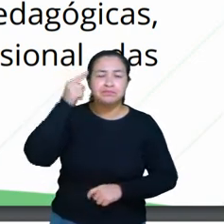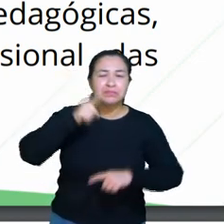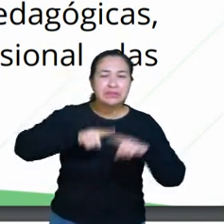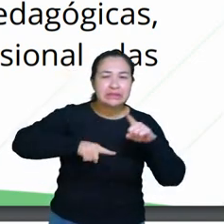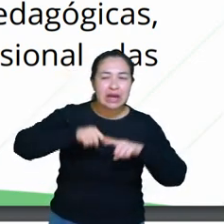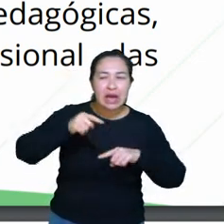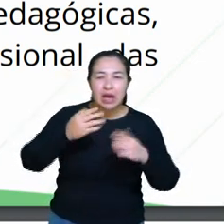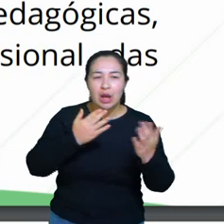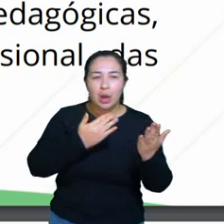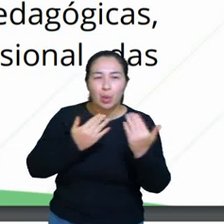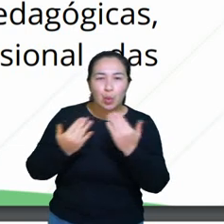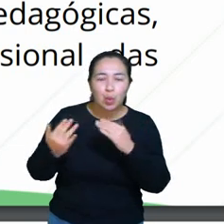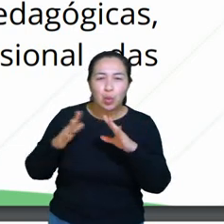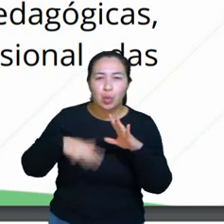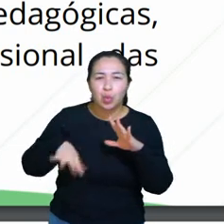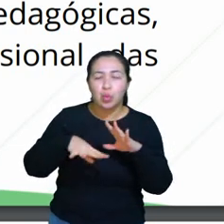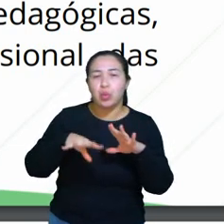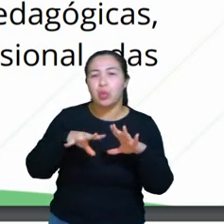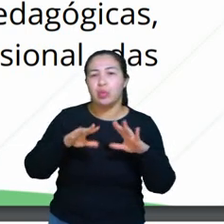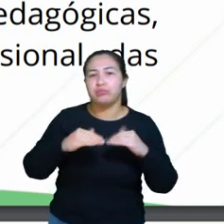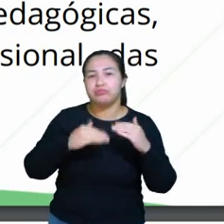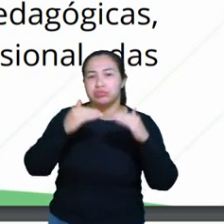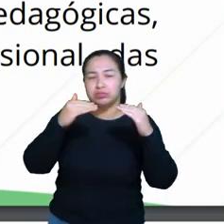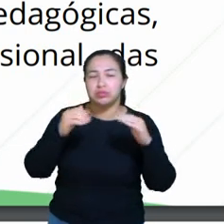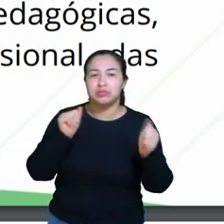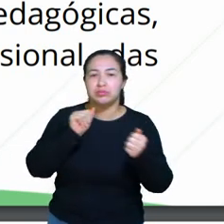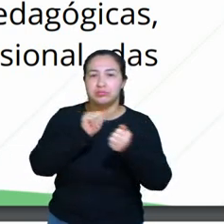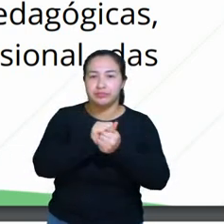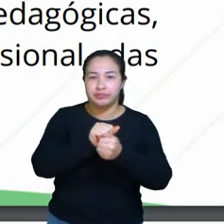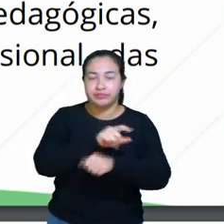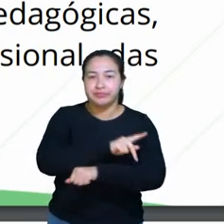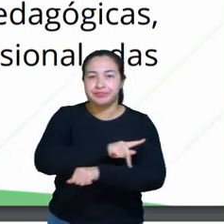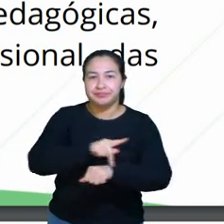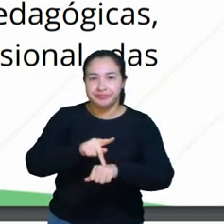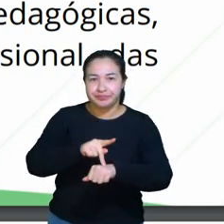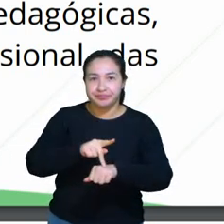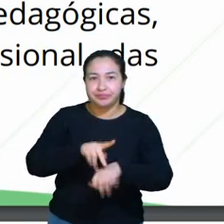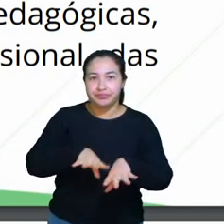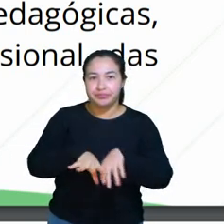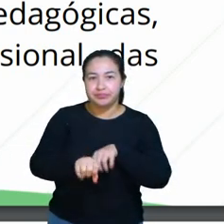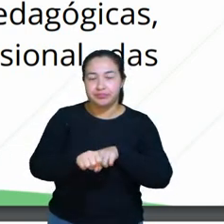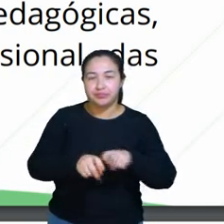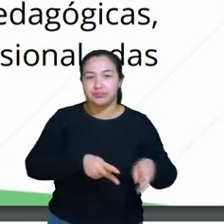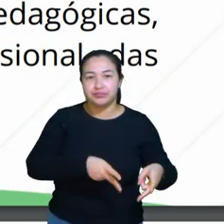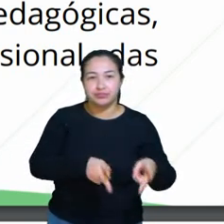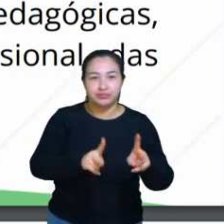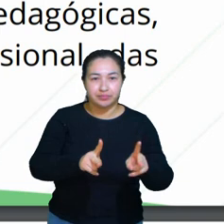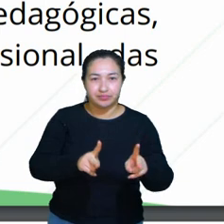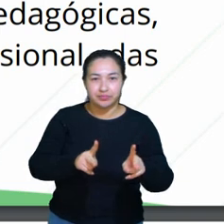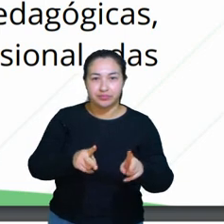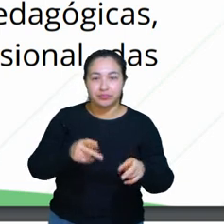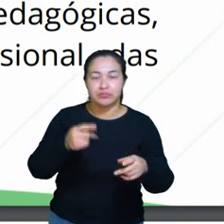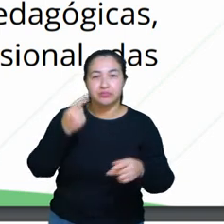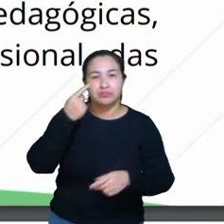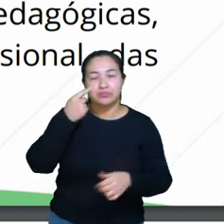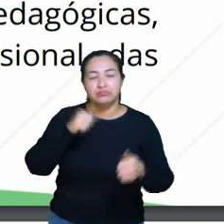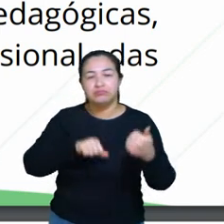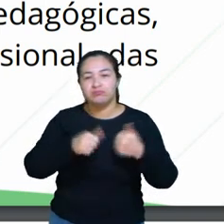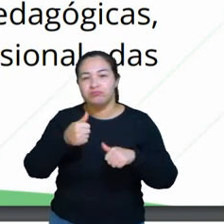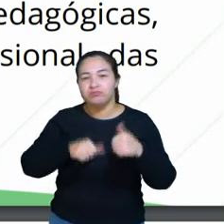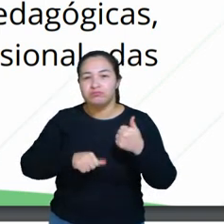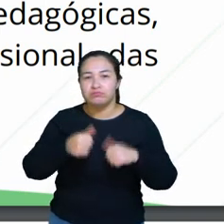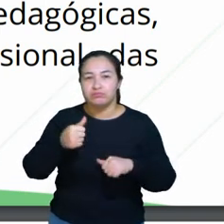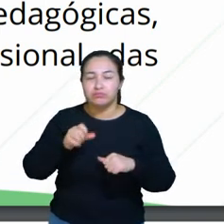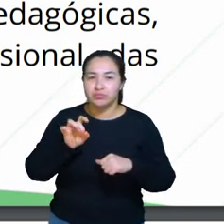desenvolver e acompanhar pedagogicamente os processos de formação continuada né mediante diagnósticos e não só com